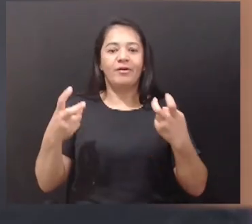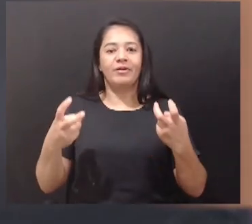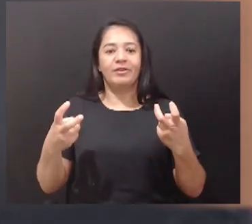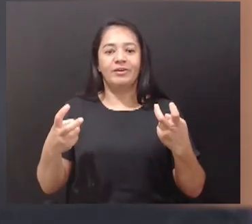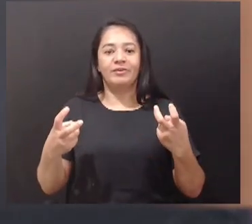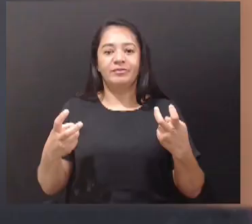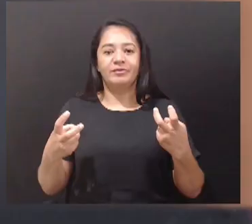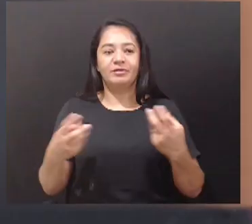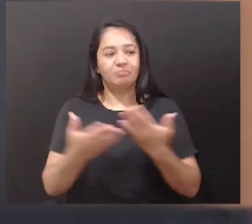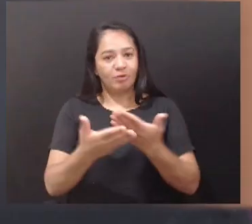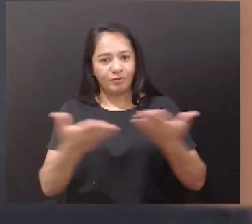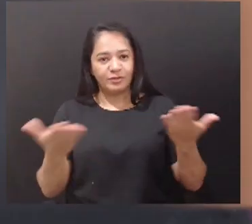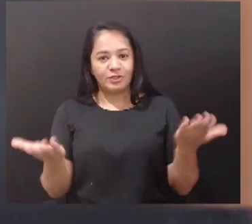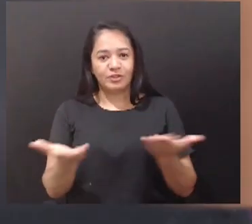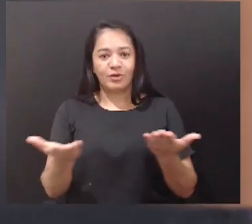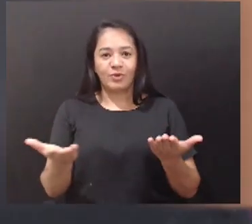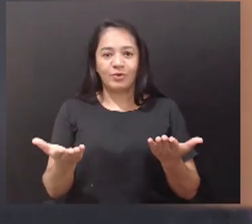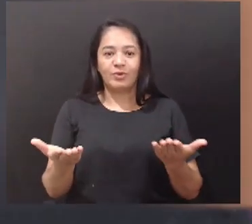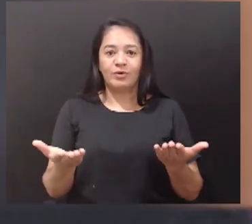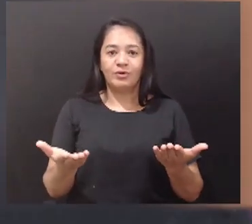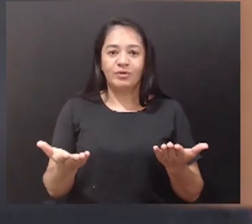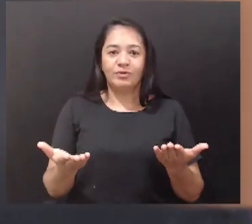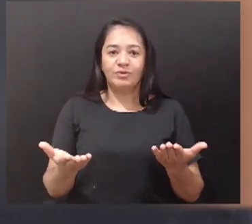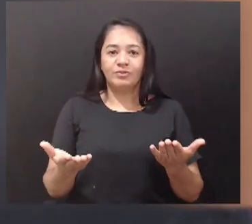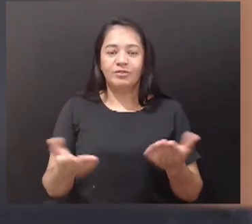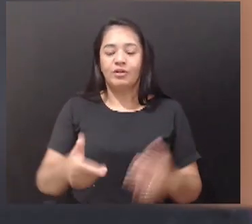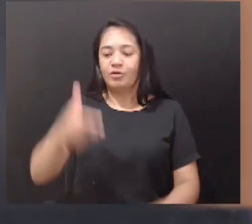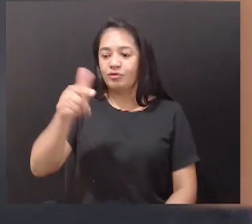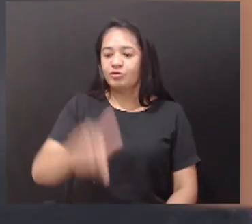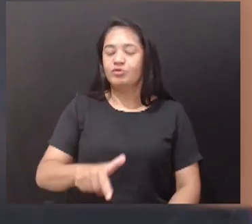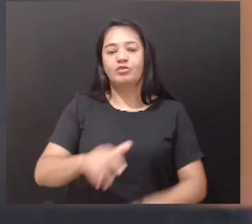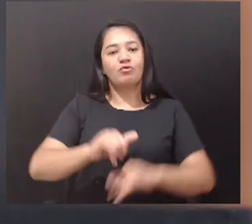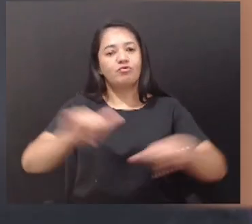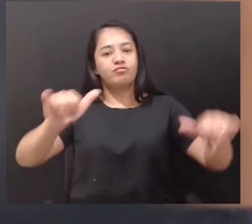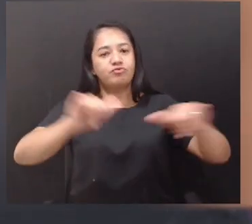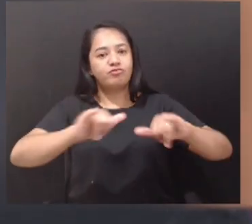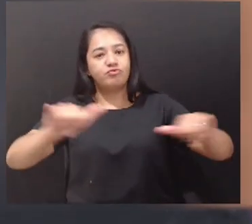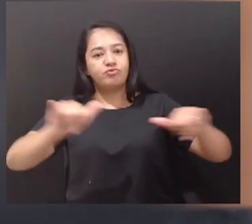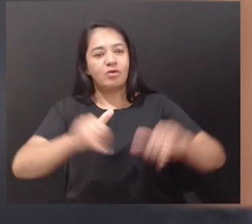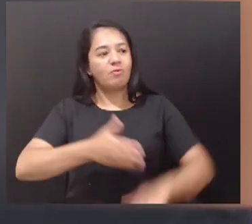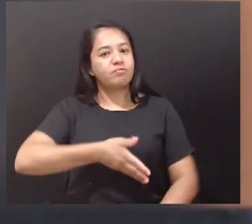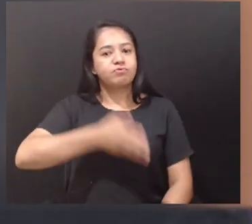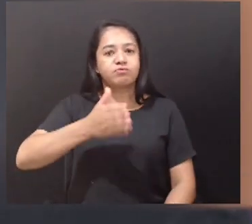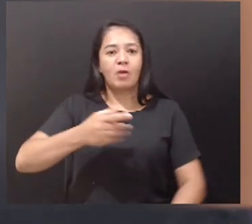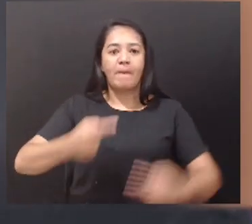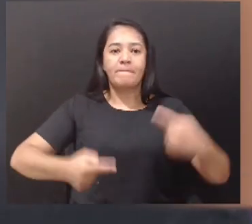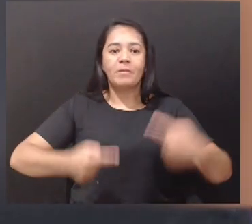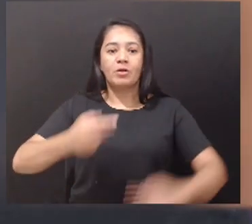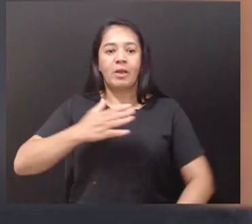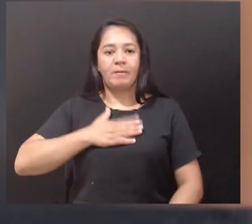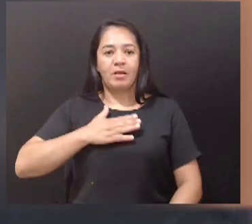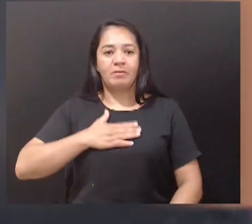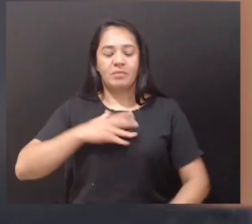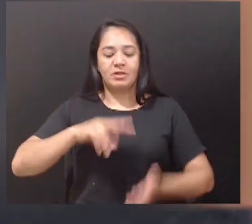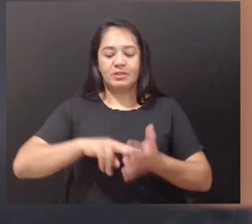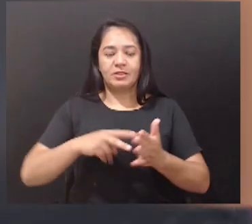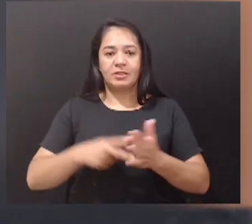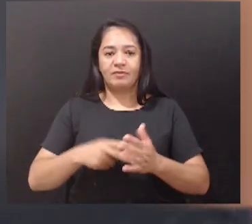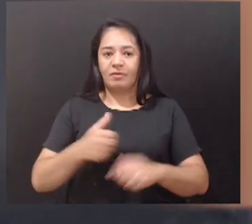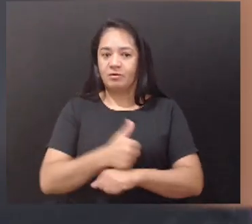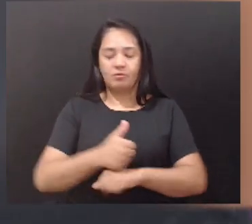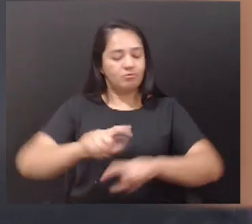aqui hoje. Eu repito em todos os lugares que eu vou que política para mim não é profissão, política para mim é